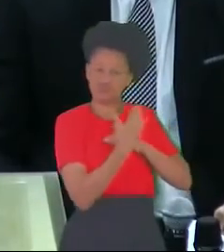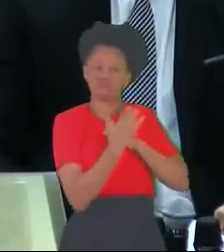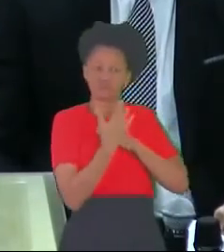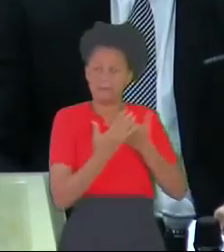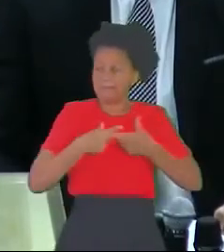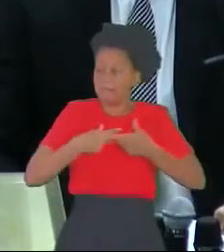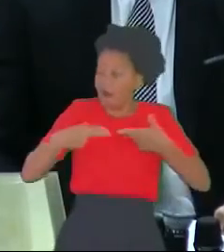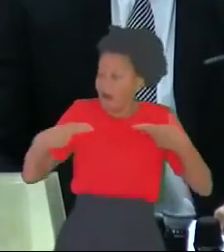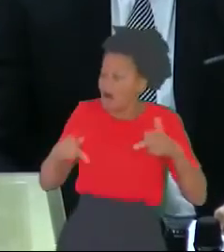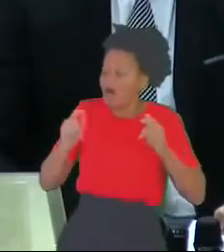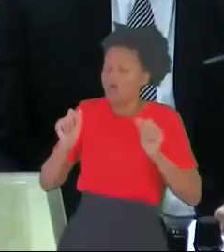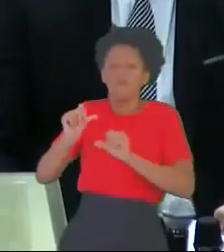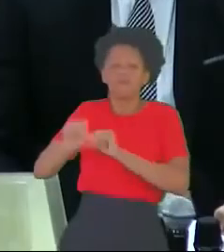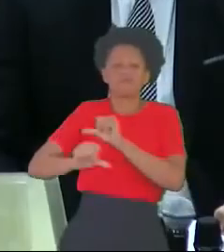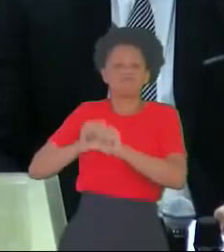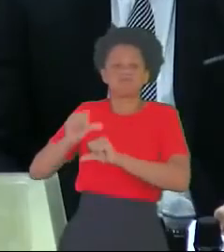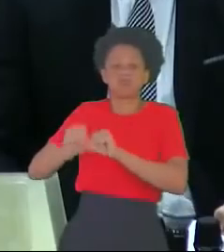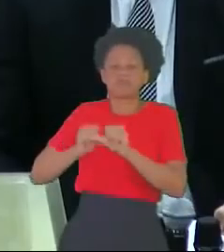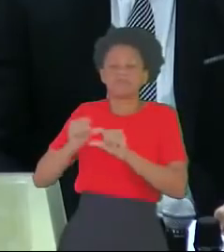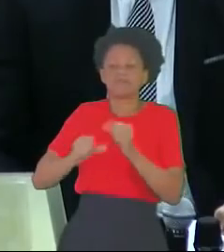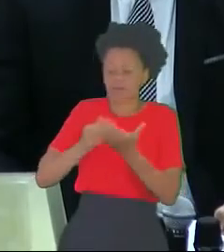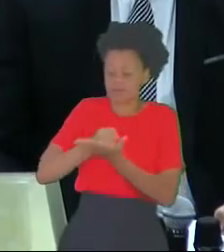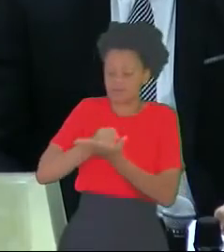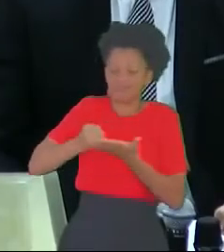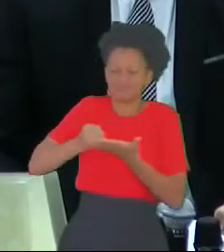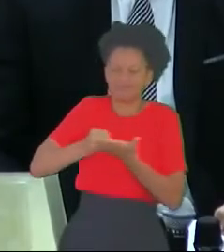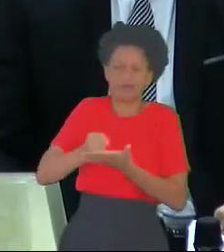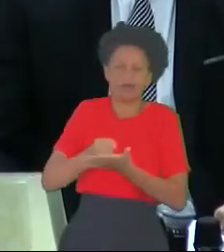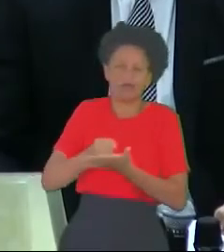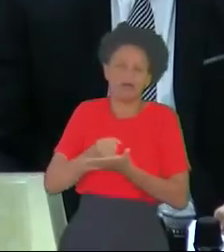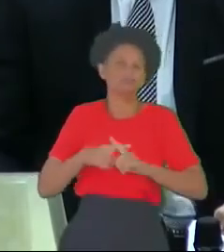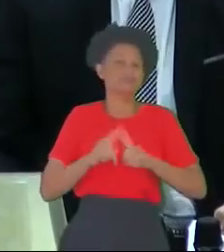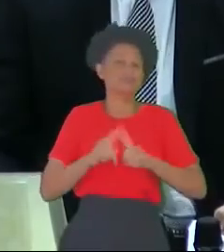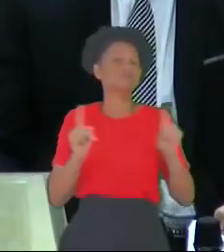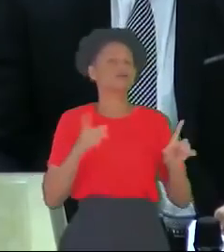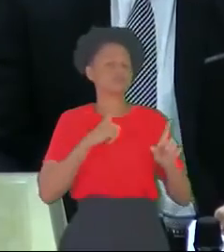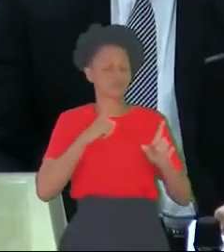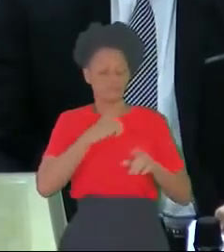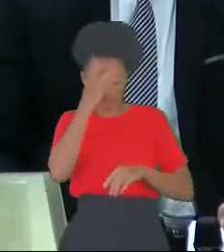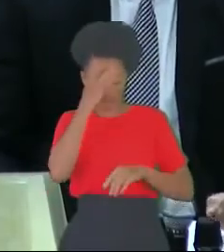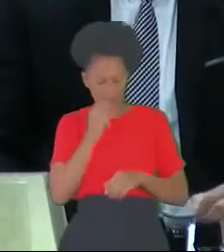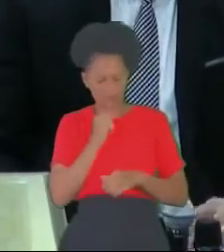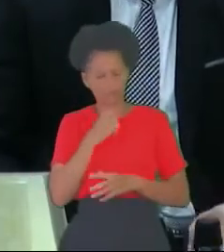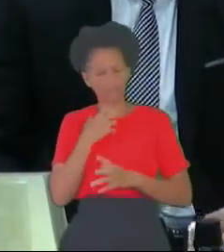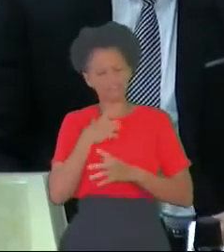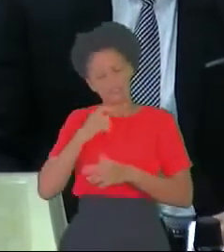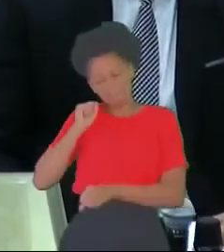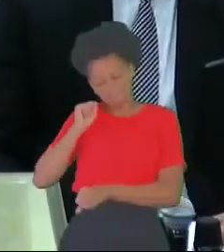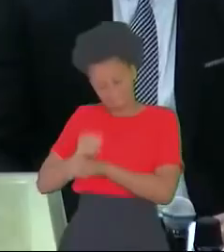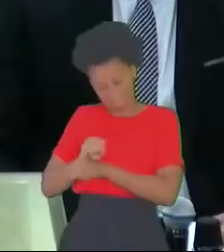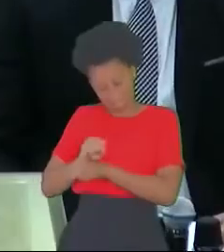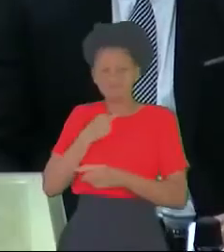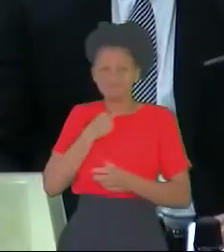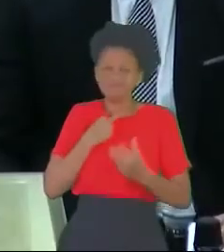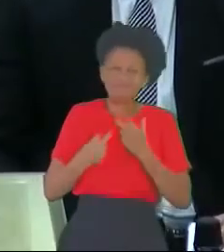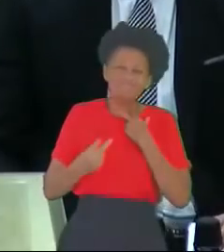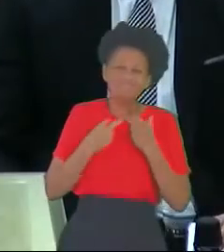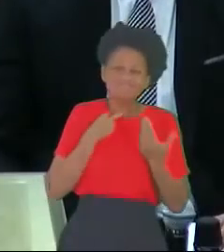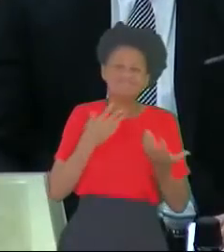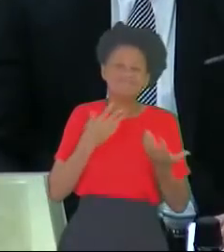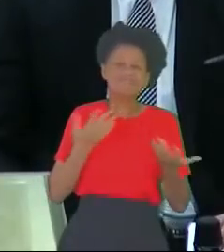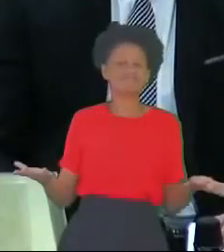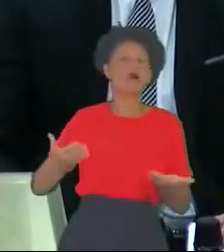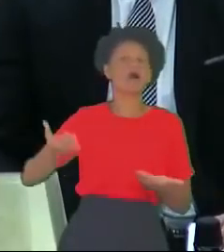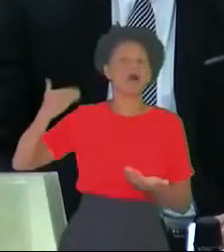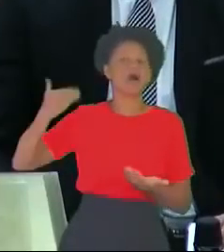de mudanças nos princípios. Mas tem gente que está bailando, está dormindo, não pode fazer o que